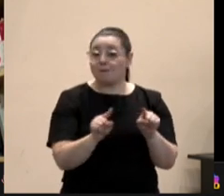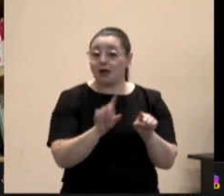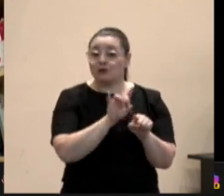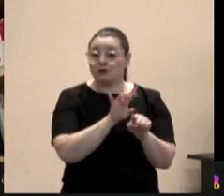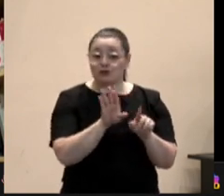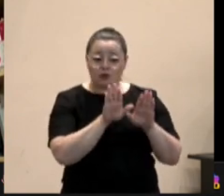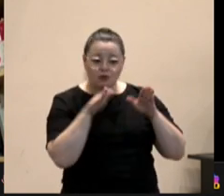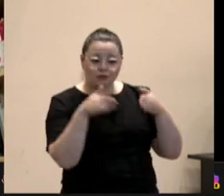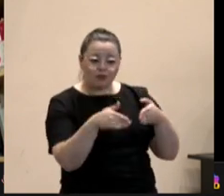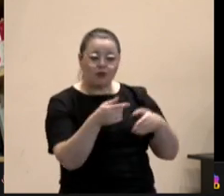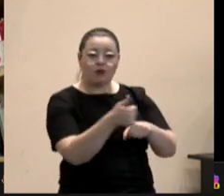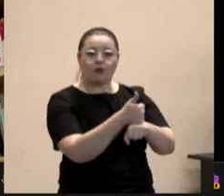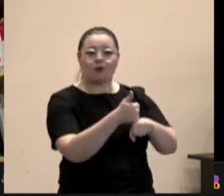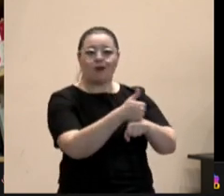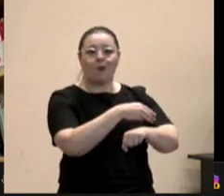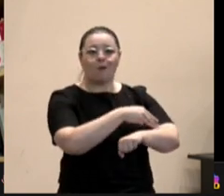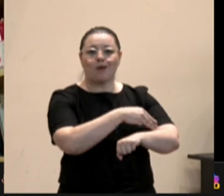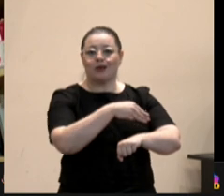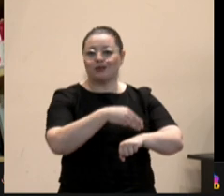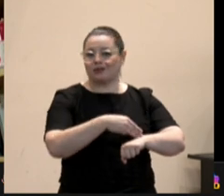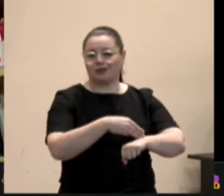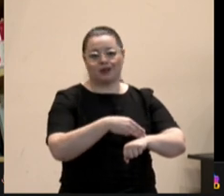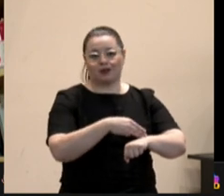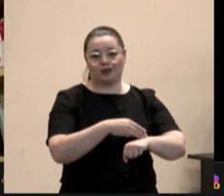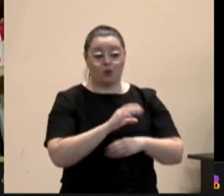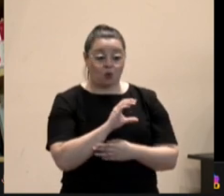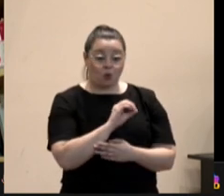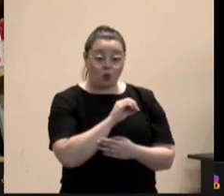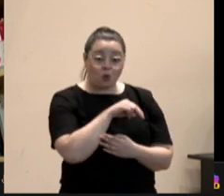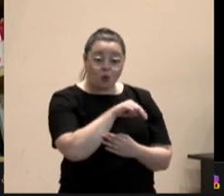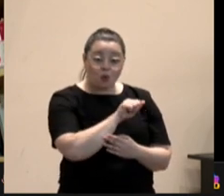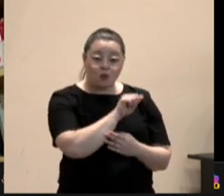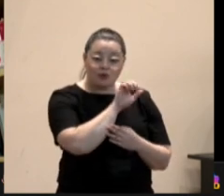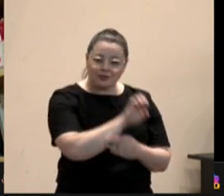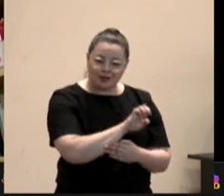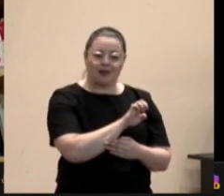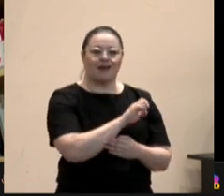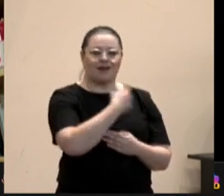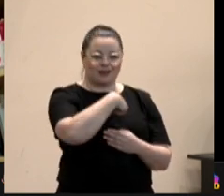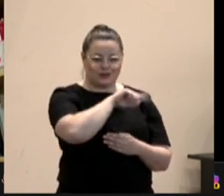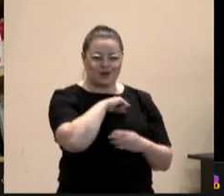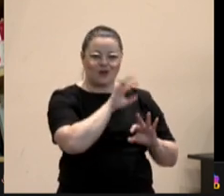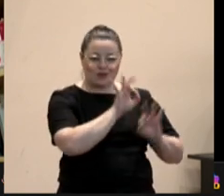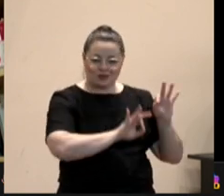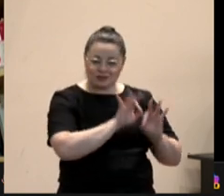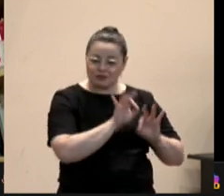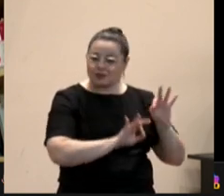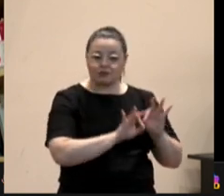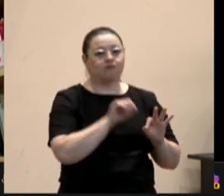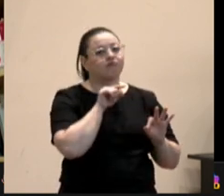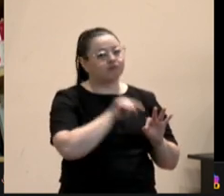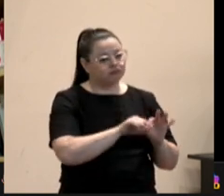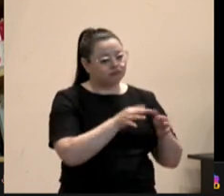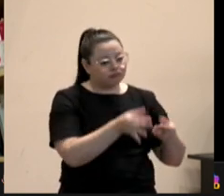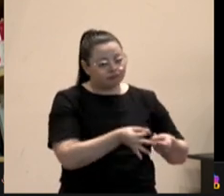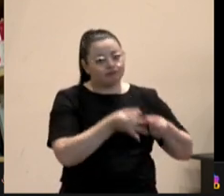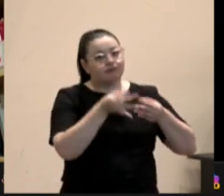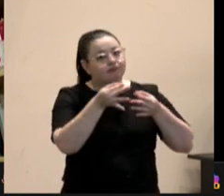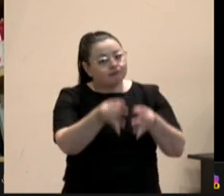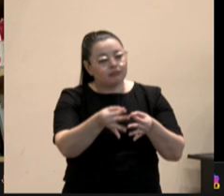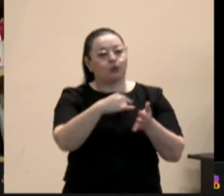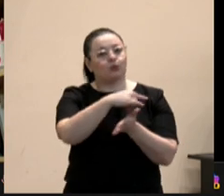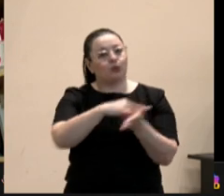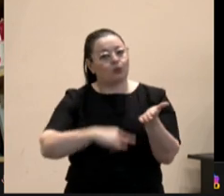magistério. Na CONAI, na plenária final do nosso eixo, foi encaminhado, inclusive, que